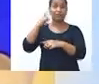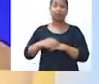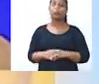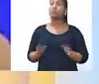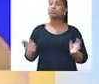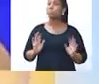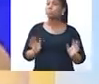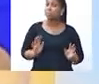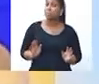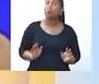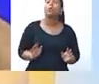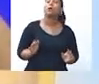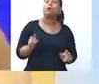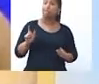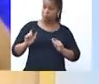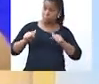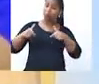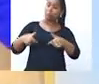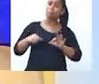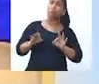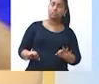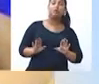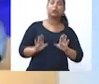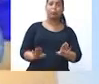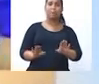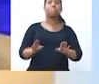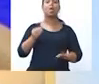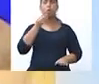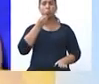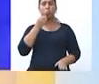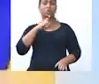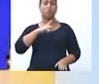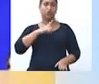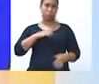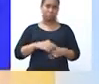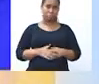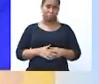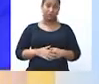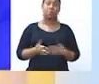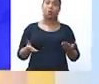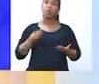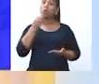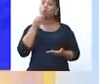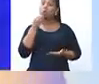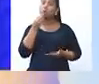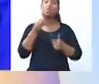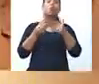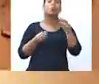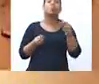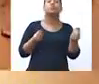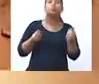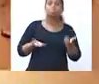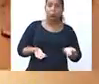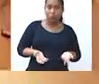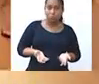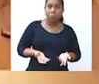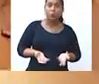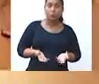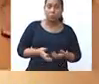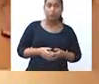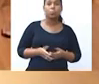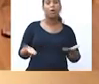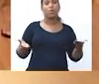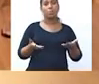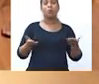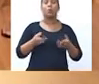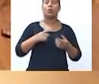Não, né? ela se esforçou, sem dúvida, tal, mas ela teve oportunidades. Então, agora, como a gente dá oportunidade para outros? Para mais, claro. Agora, a gente vai